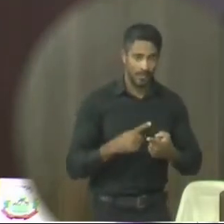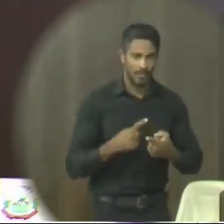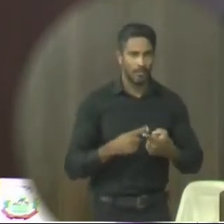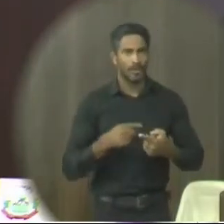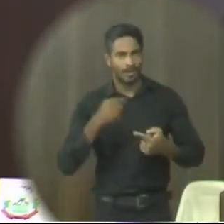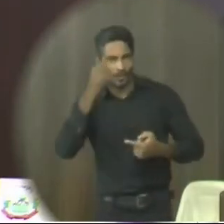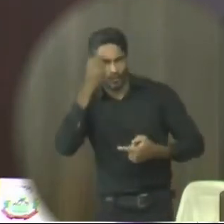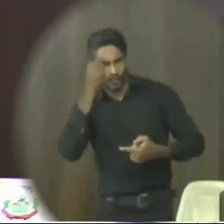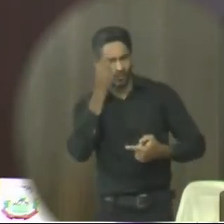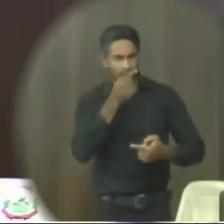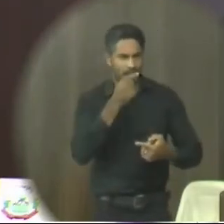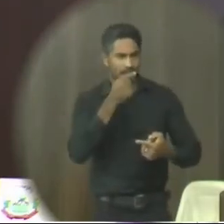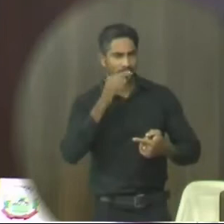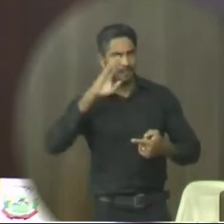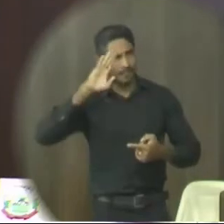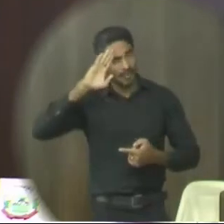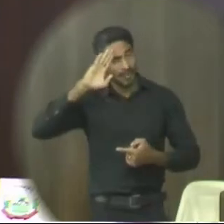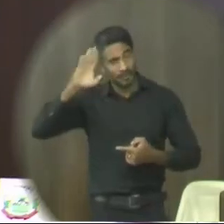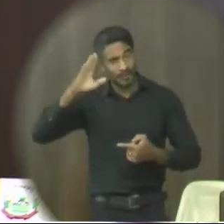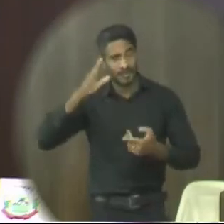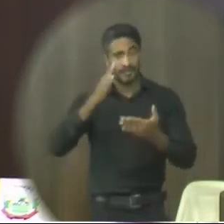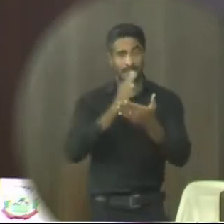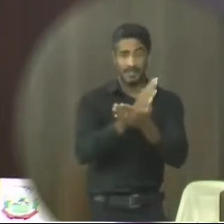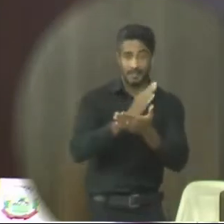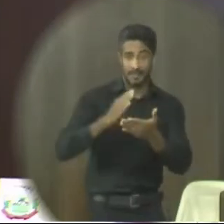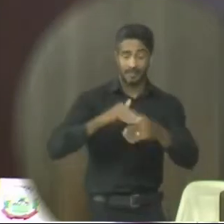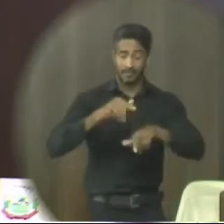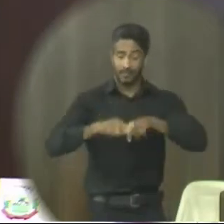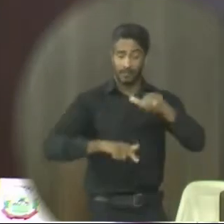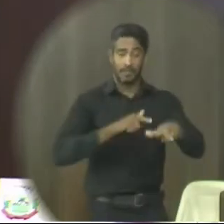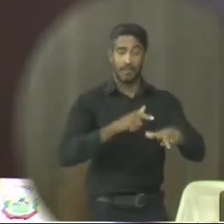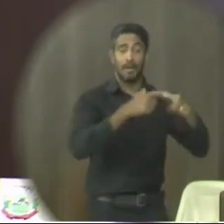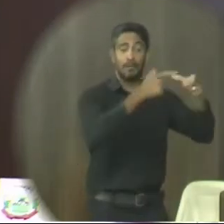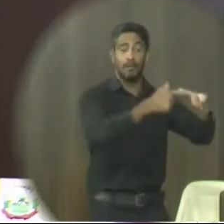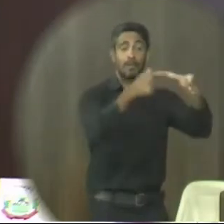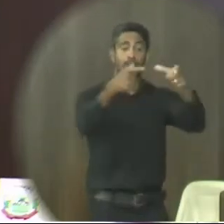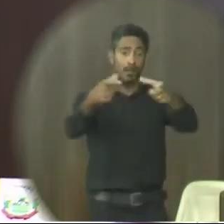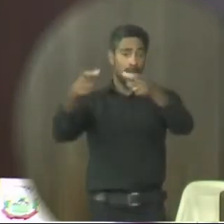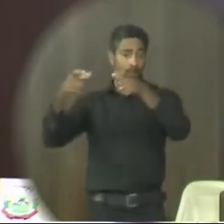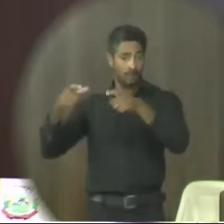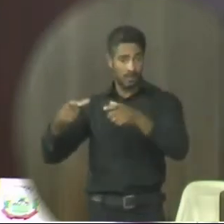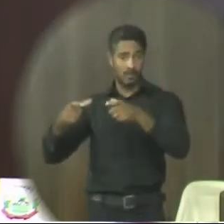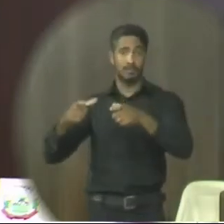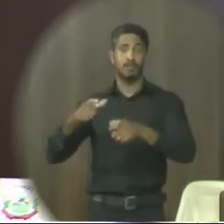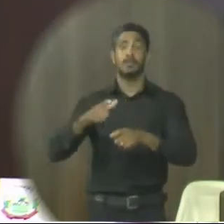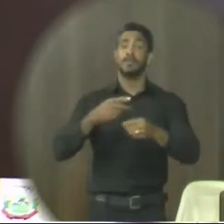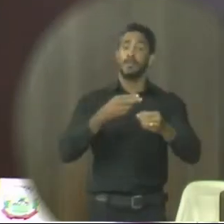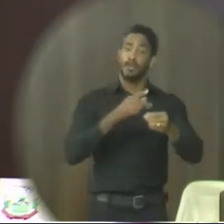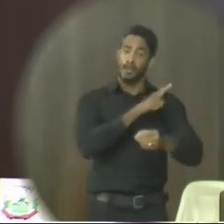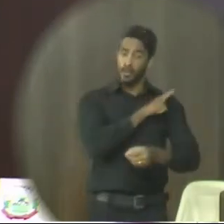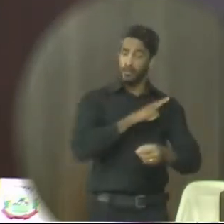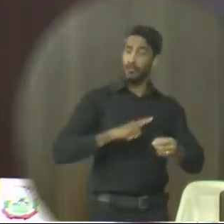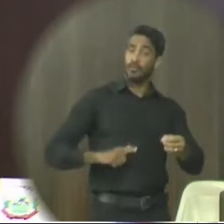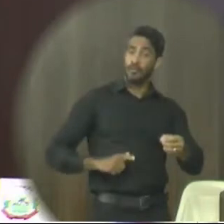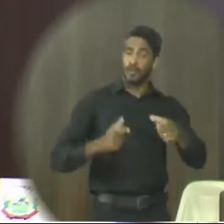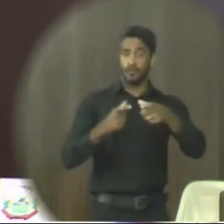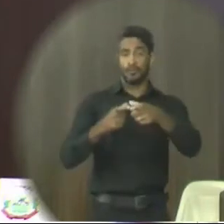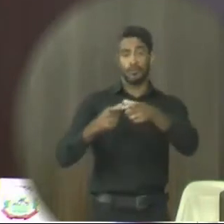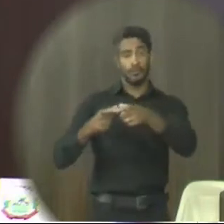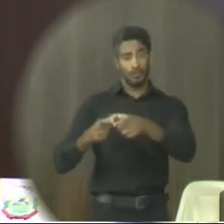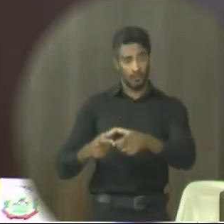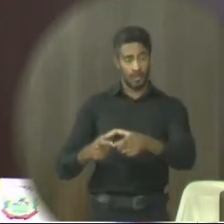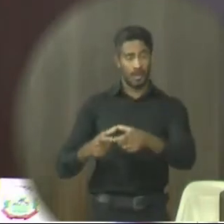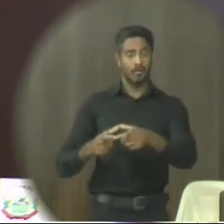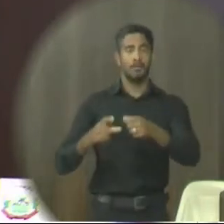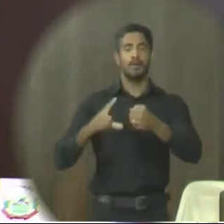ofensivo ao princípio da separação das funções dos órgãos e do governo local, que